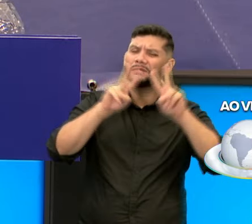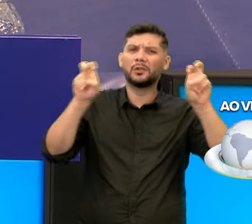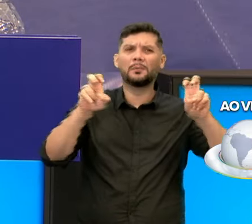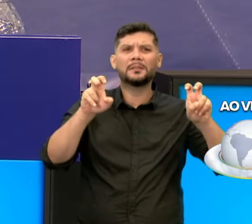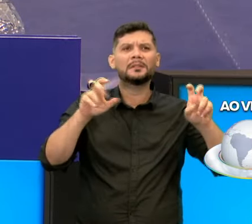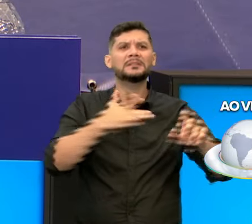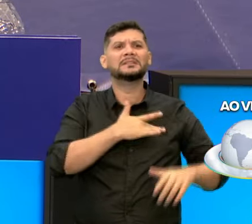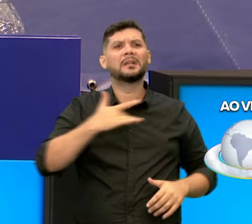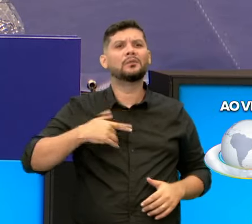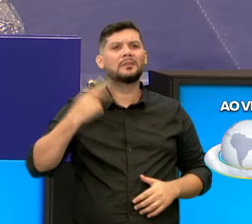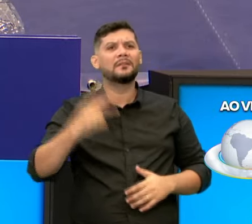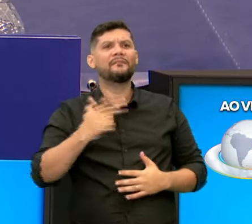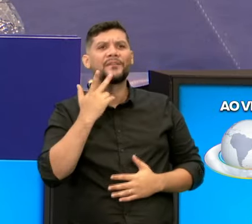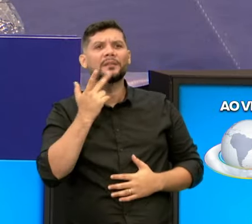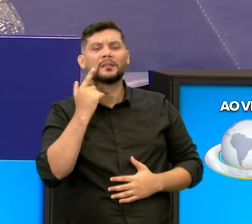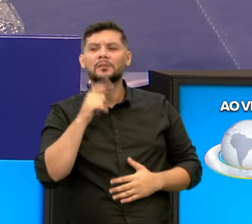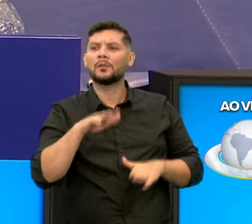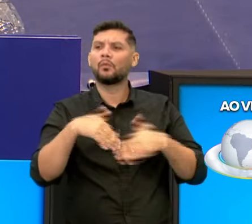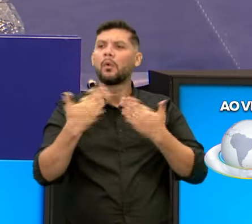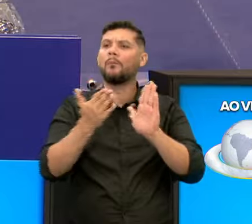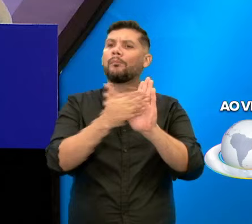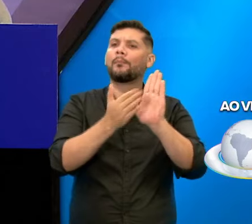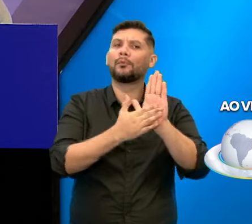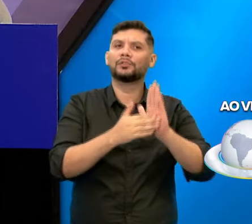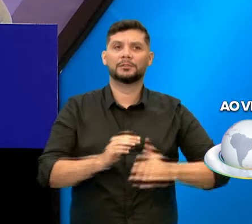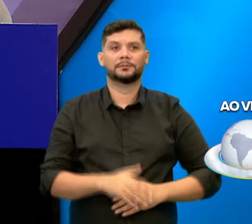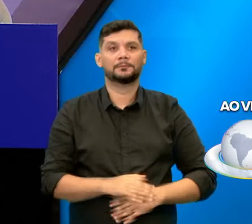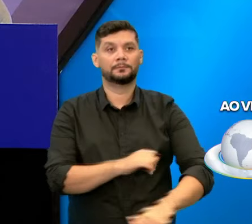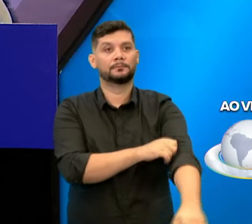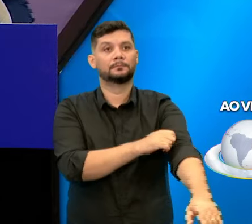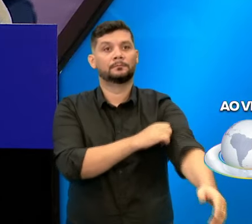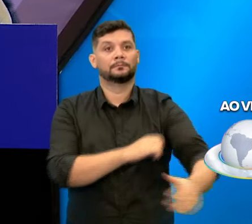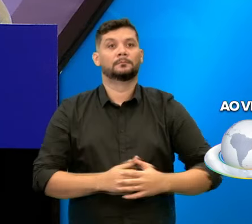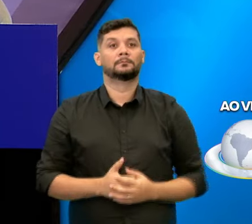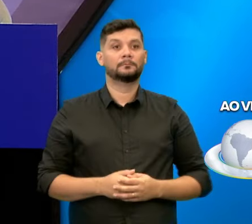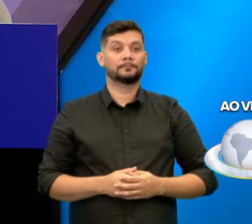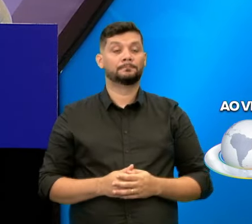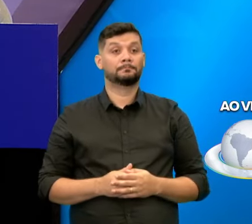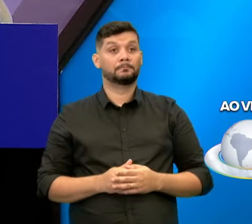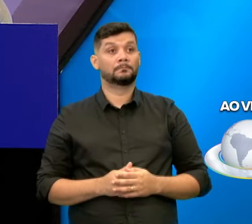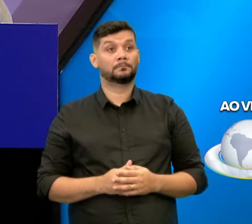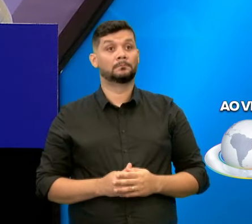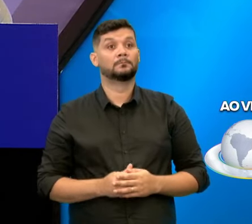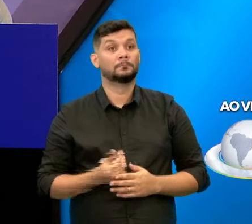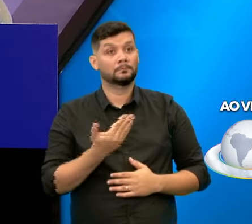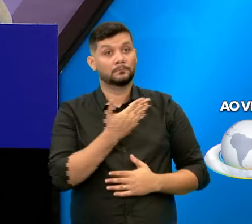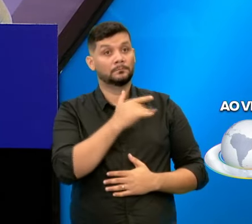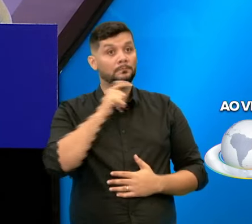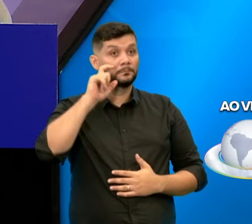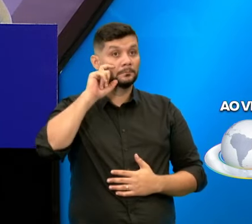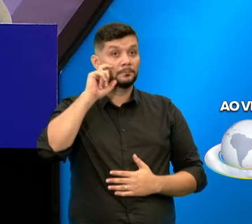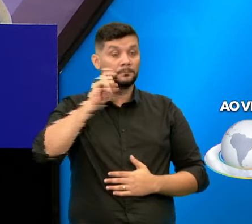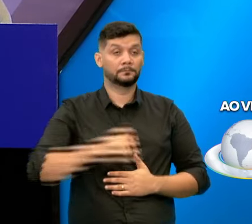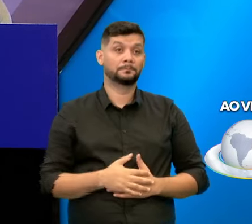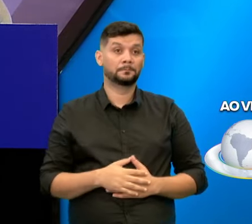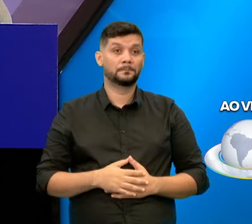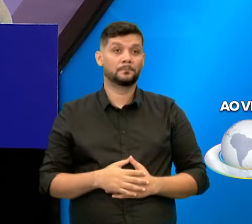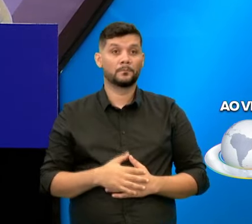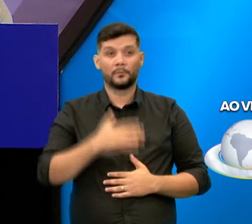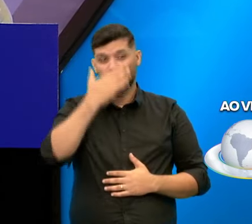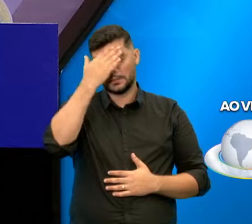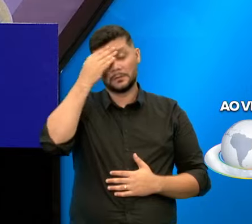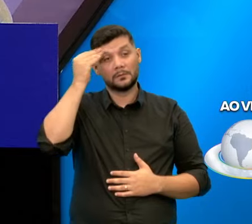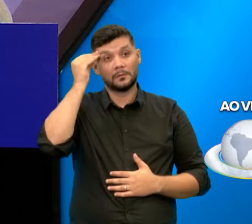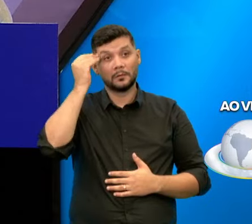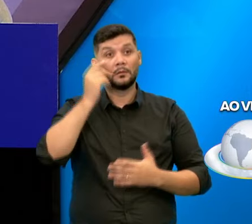de Fortaleza? Quais são suas propostas para a saúde de Fortaleza? Bom, o candidato Leitão esquece que o